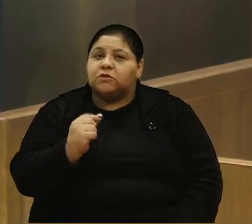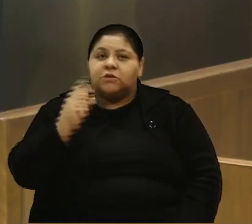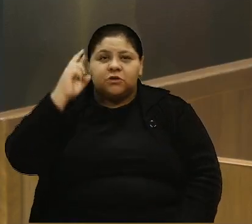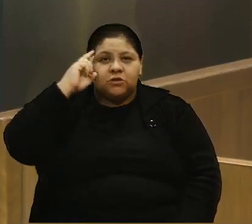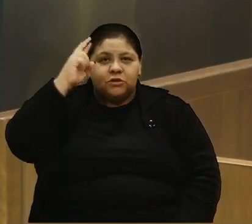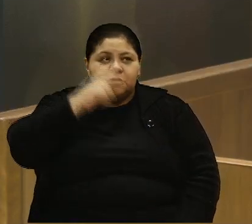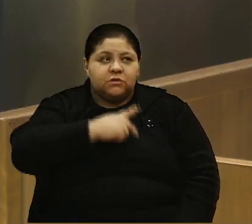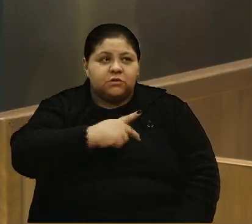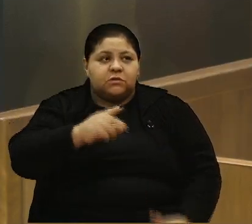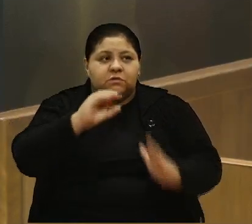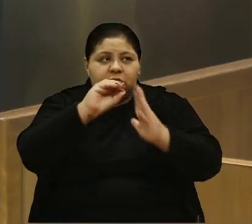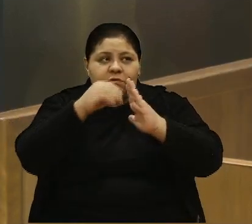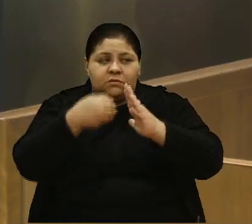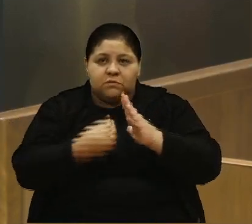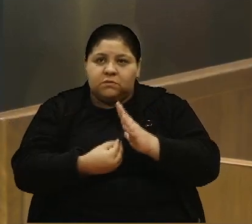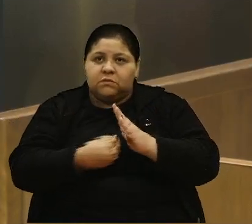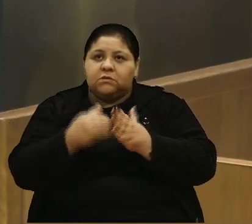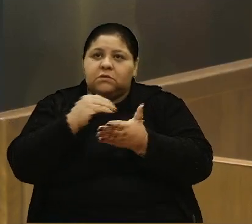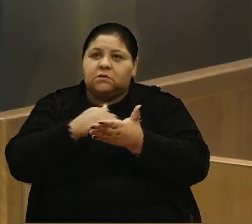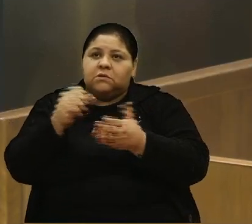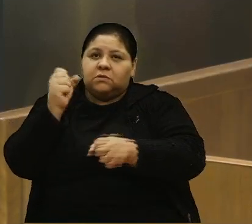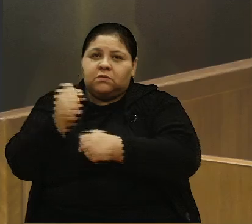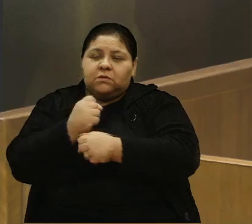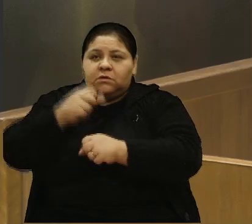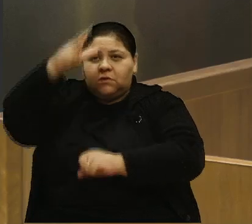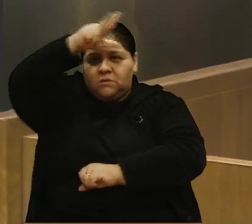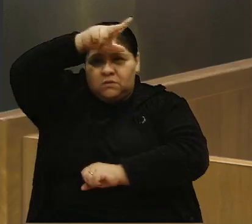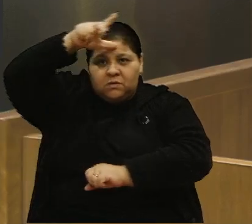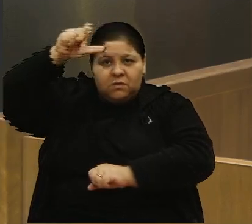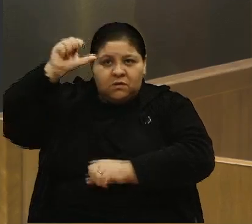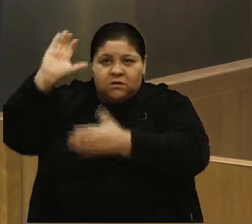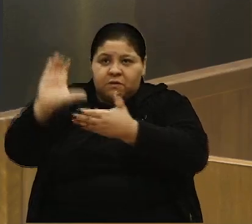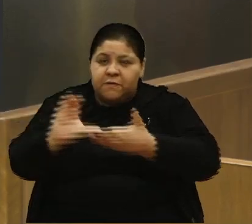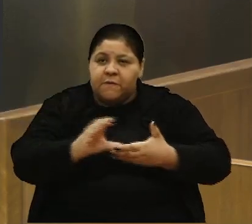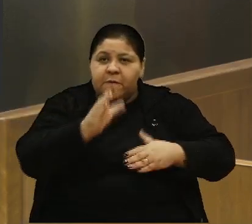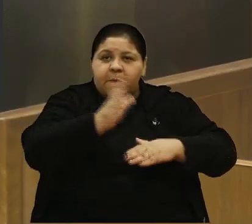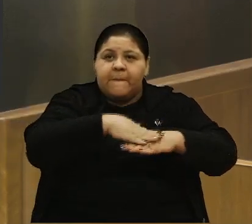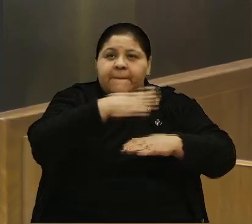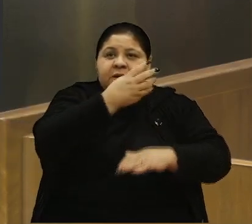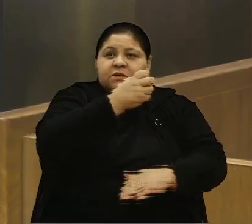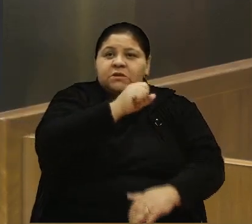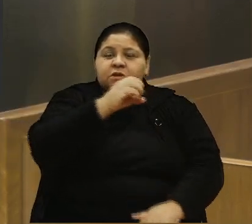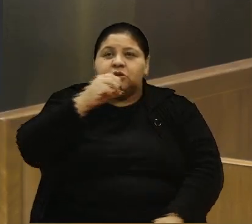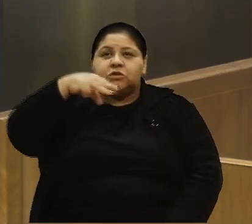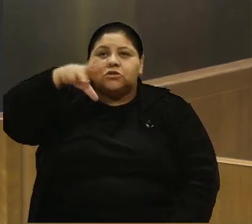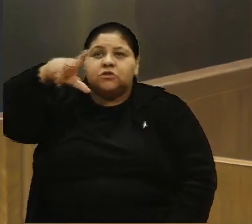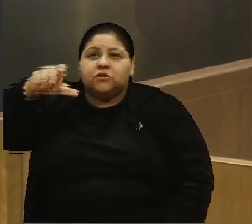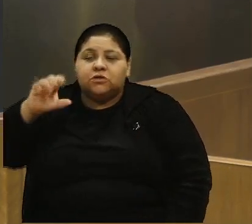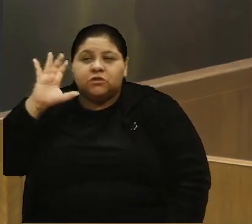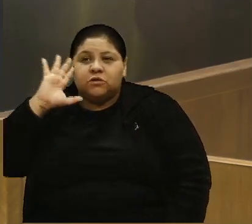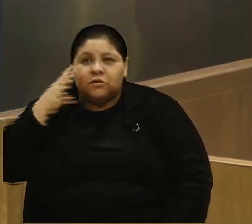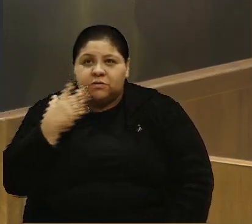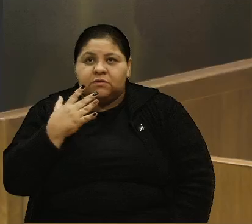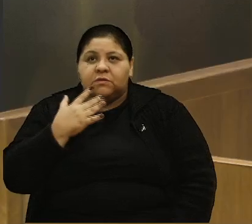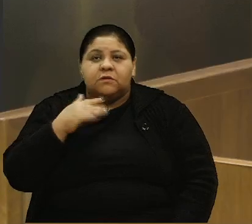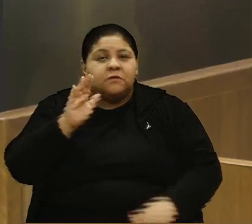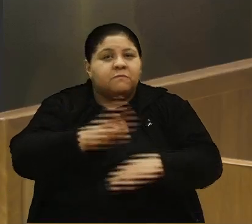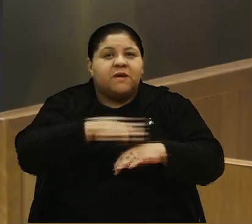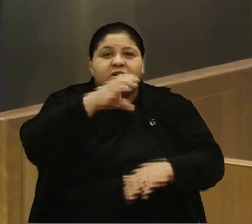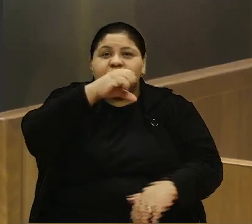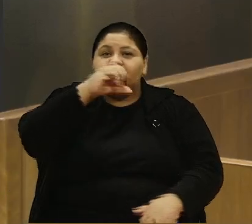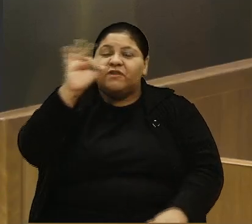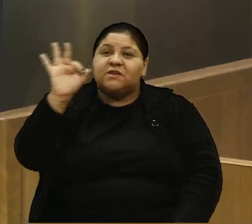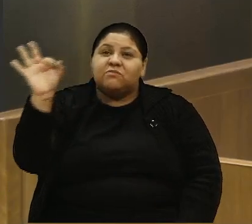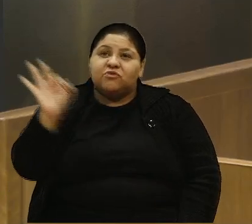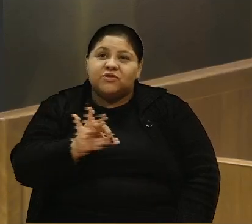SAMAI, secretário de Obras e a Prefeitura, que vai investir mais de 80 milhões, só o SAMAI, para resolver mais de 90% dos problemas de